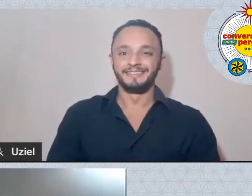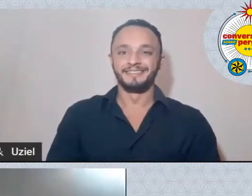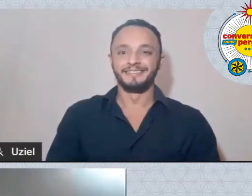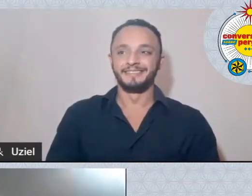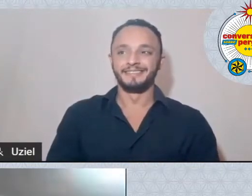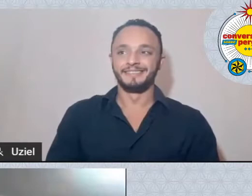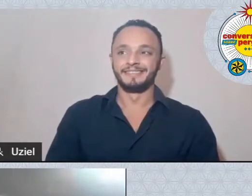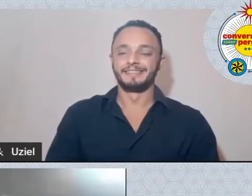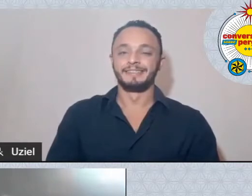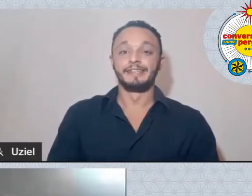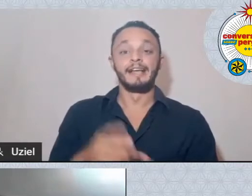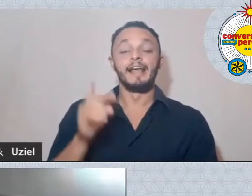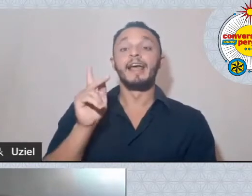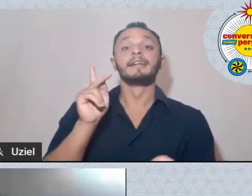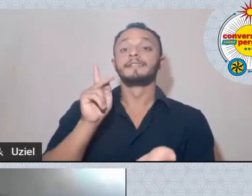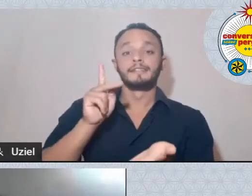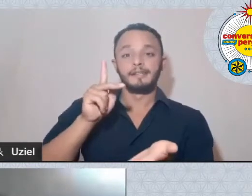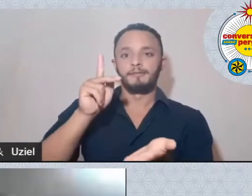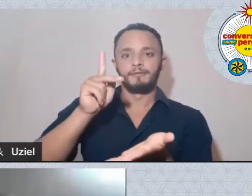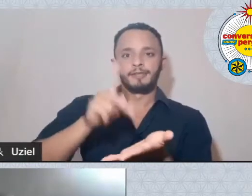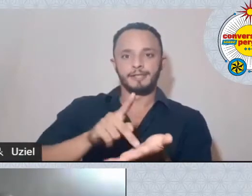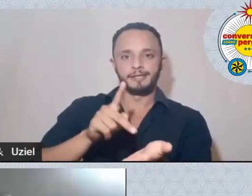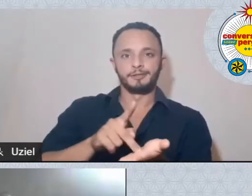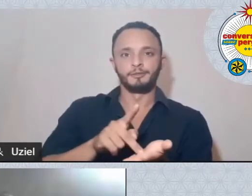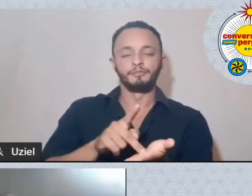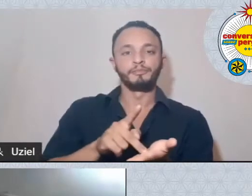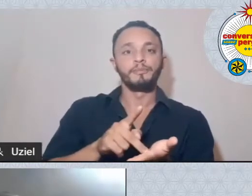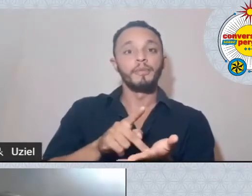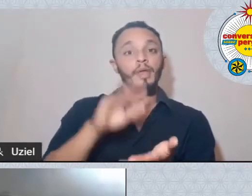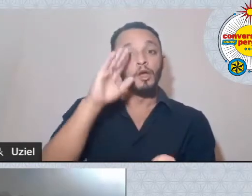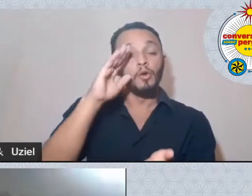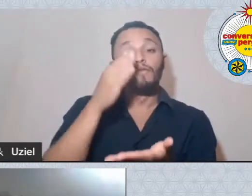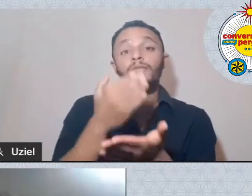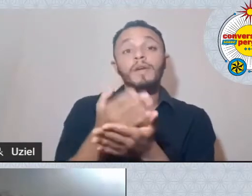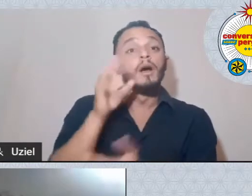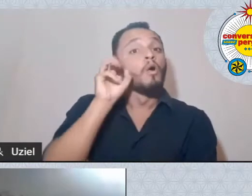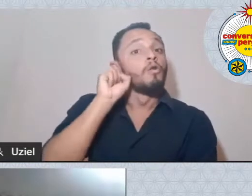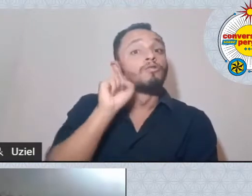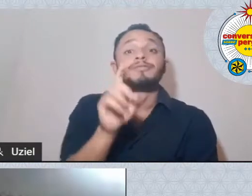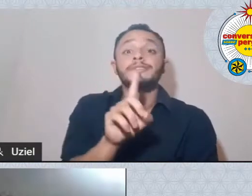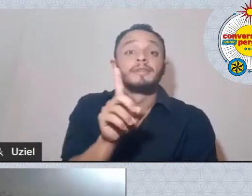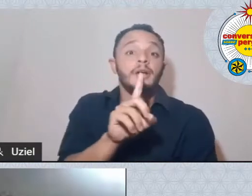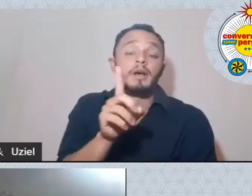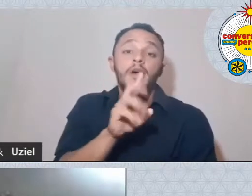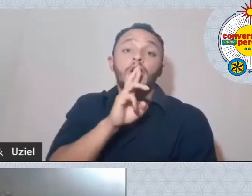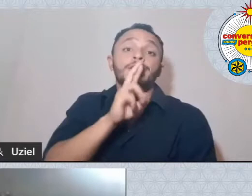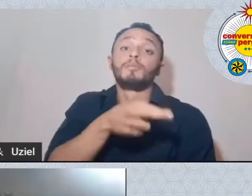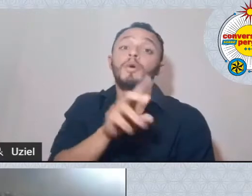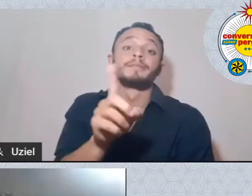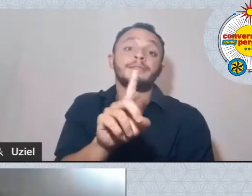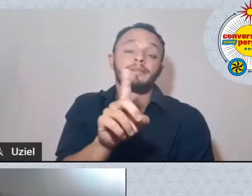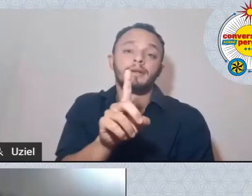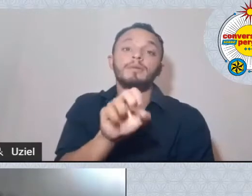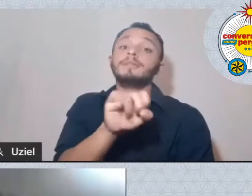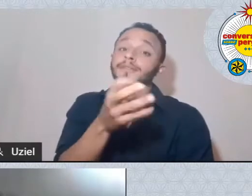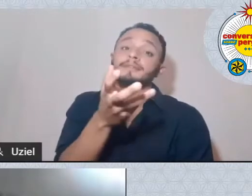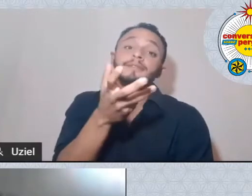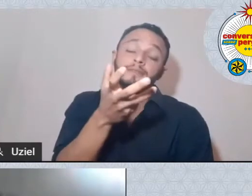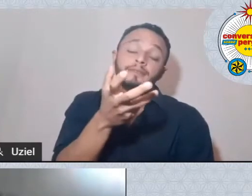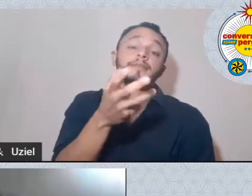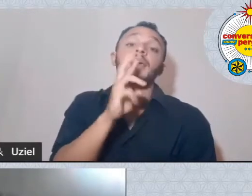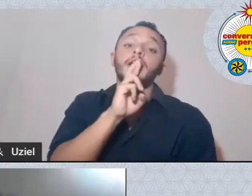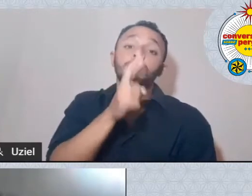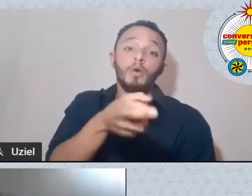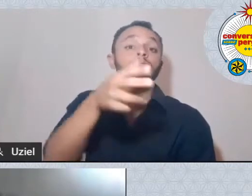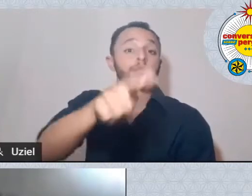Na verdade, eu confesso que eu não ouvi a sua última resposta. Se você quiser retomar e